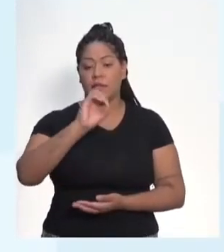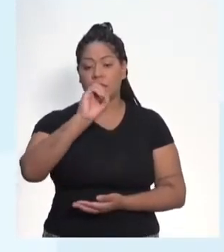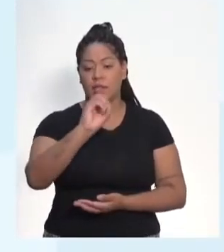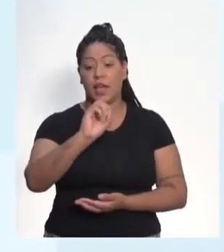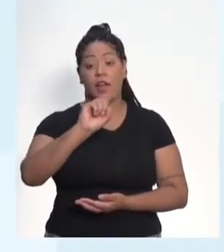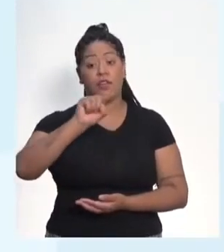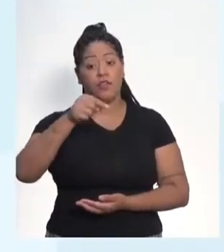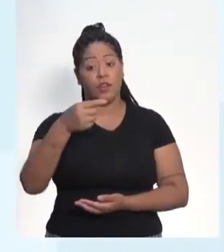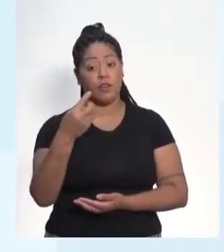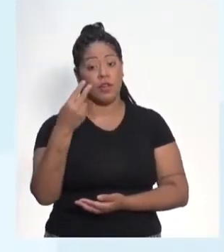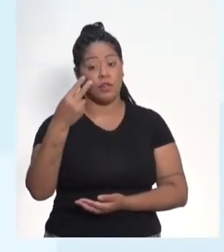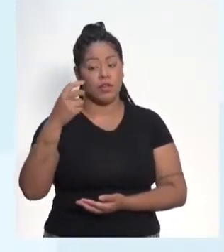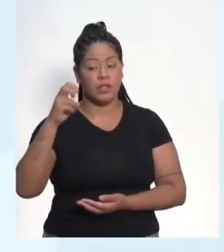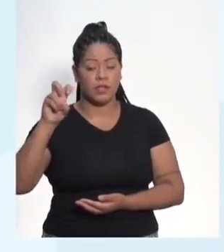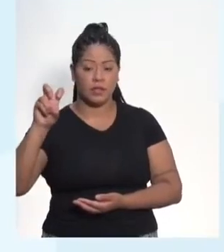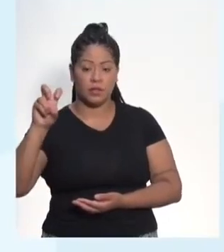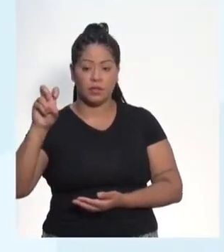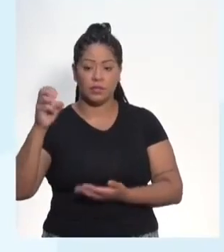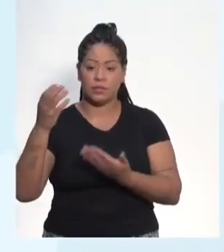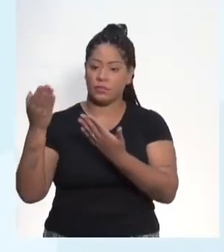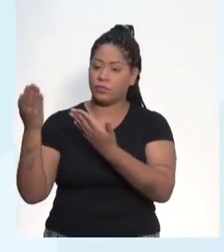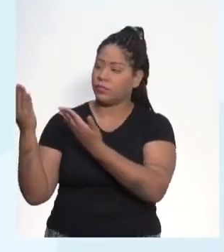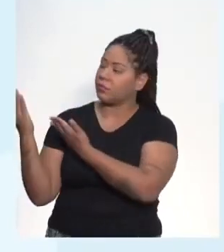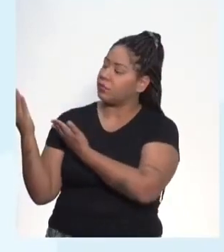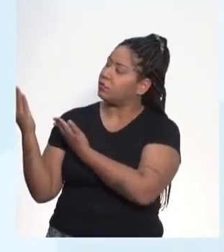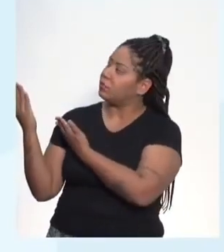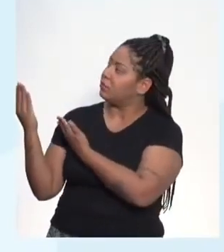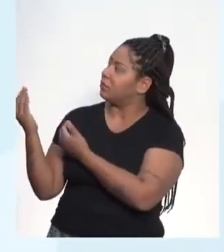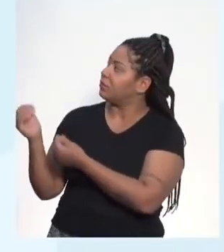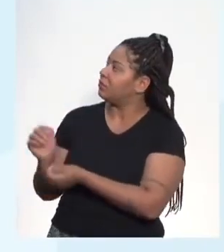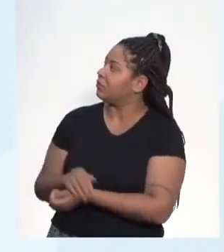curto para fazer a divisão. Temos aí, portanto, o